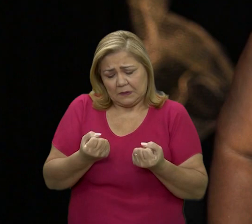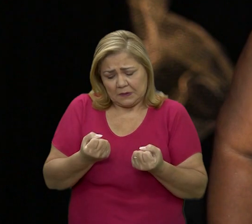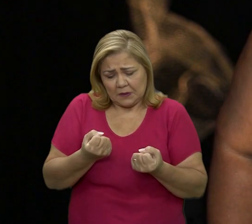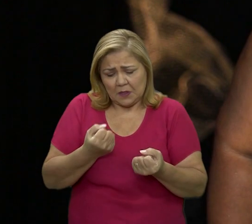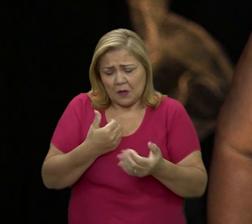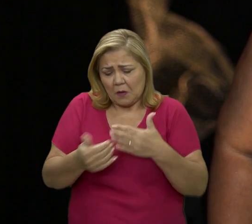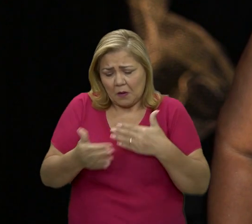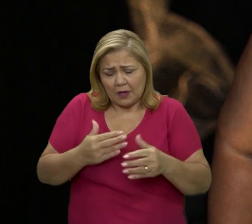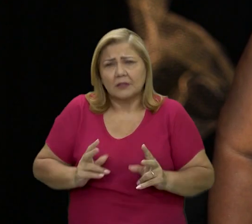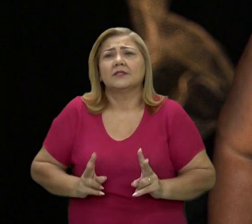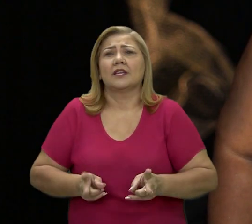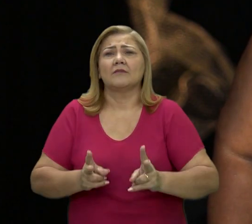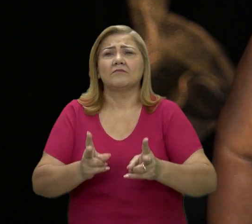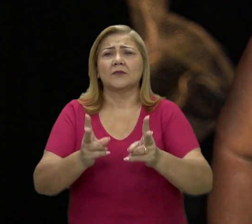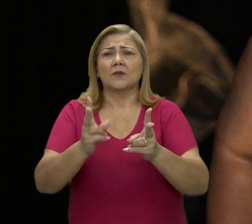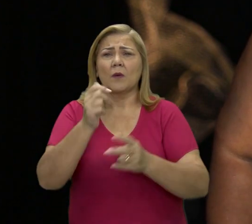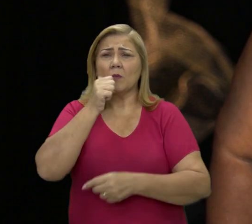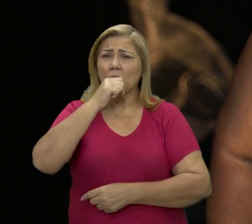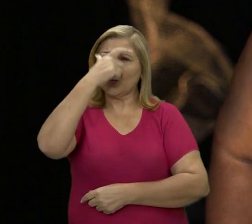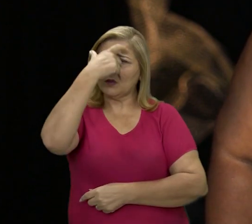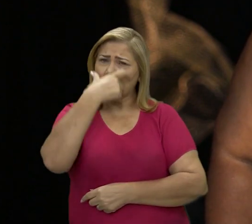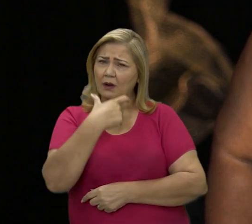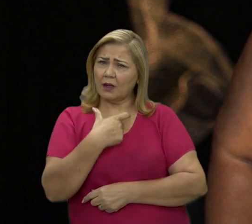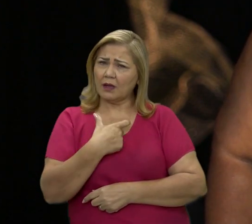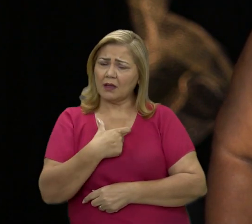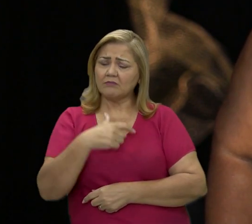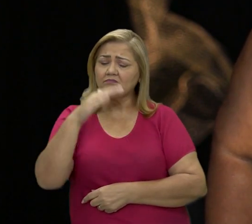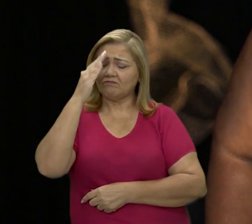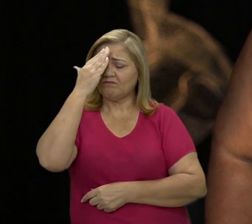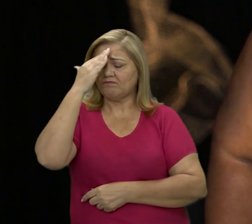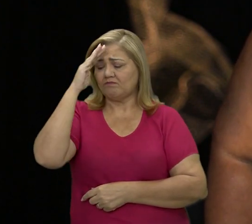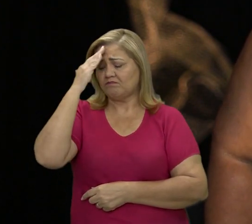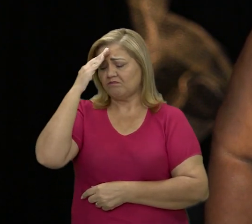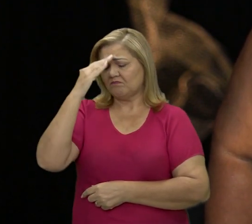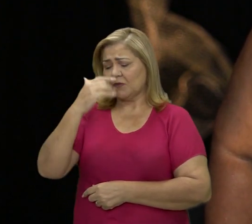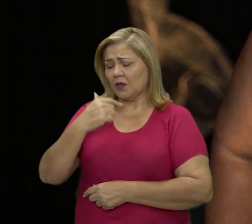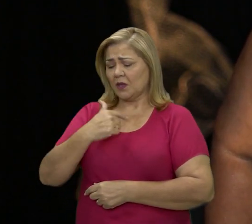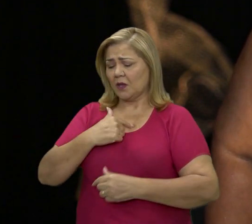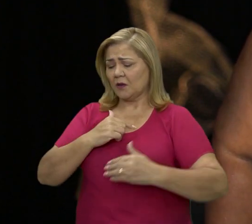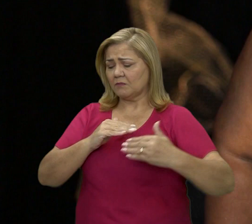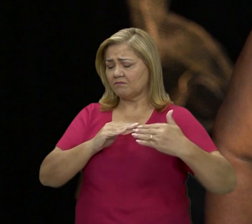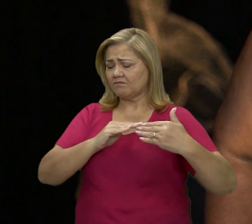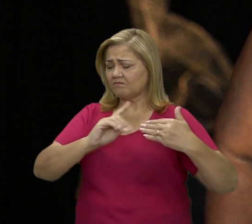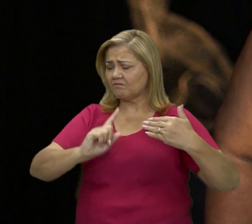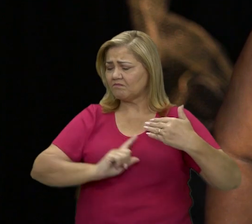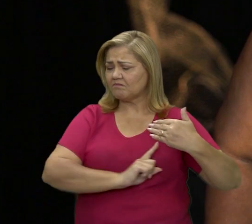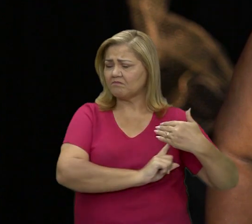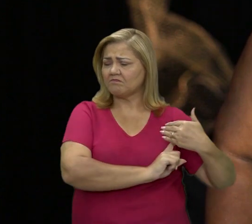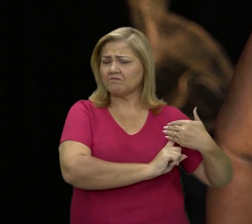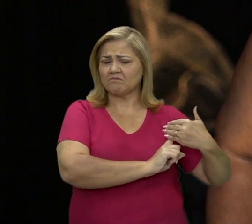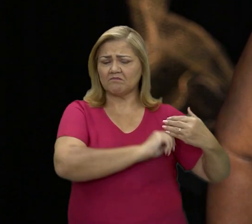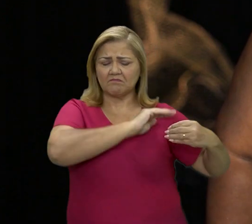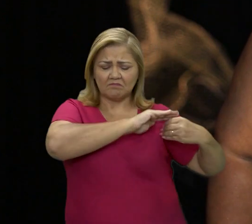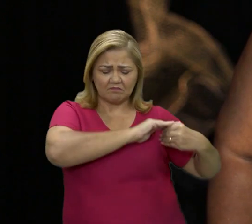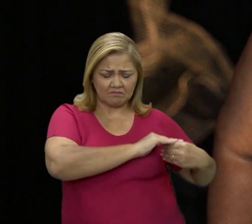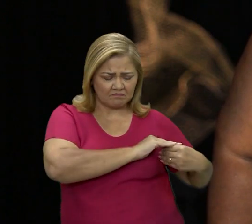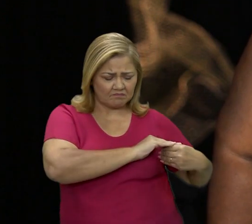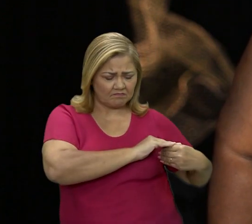compassente, condescendente, para todo sempre. Uma mulher que entende o seu